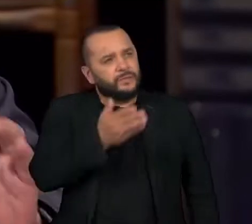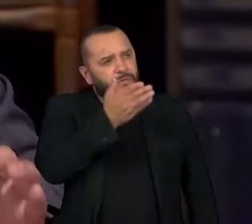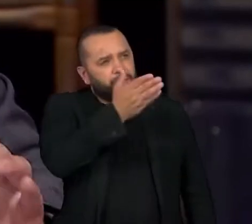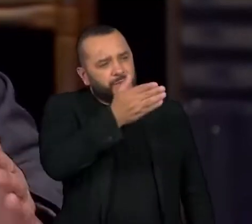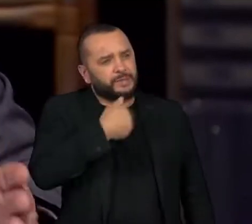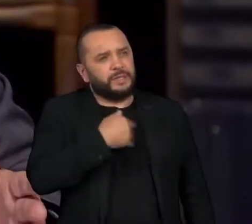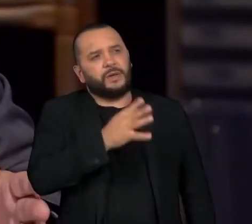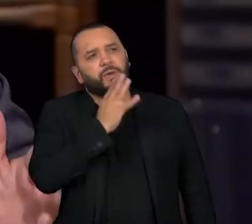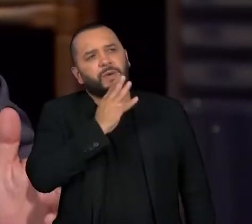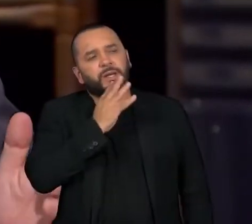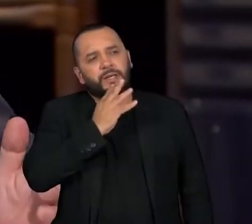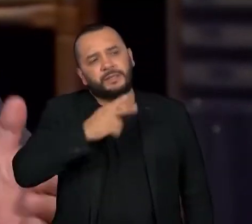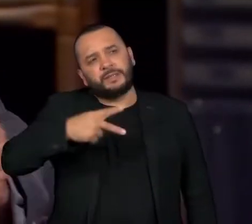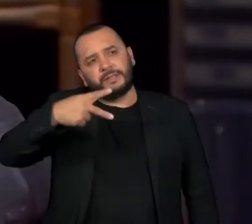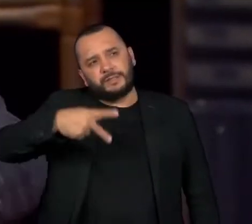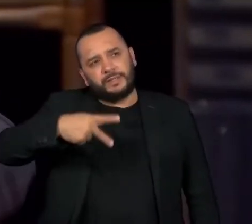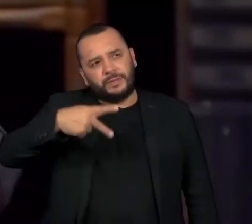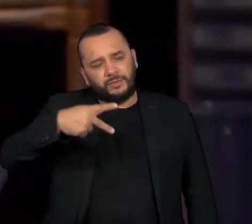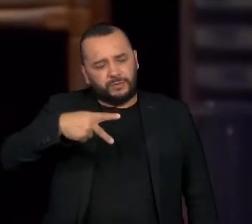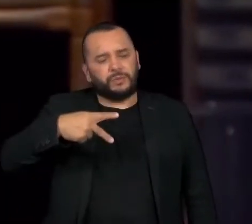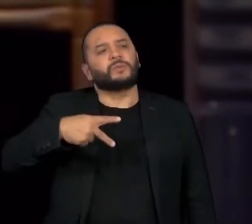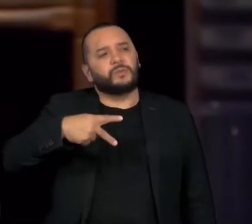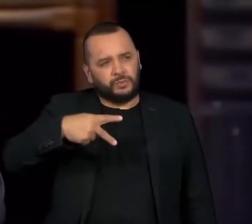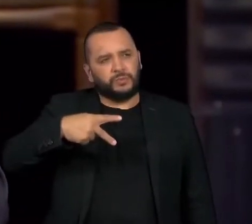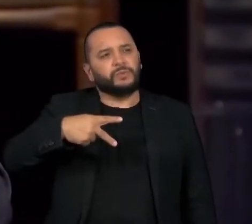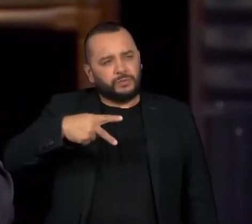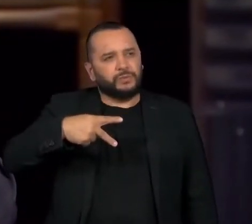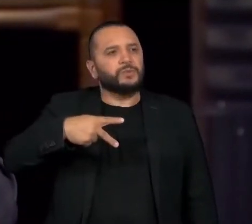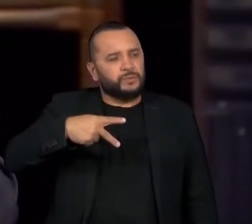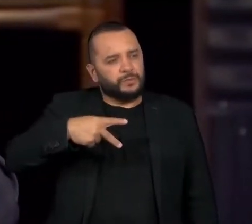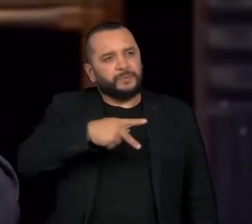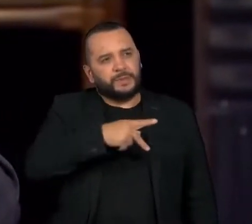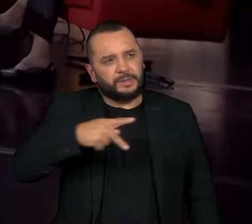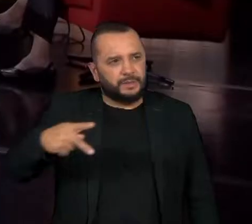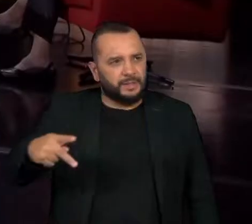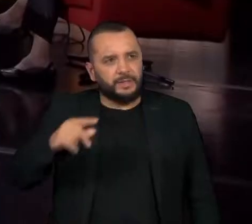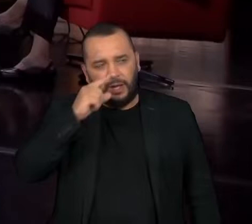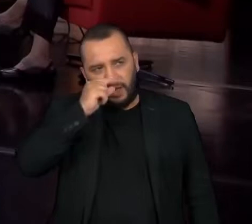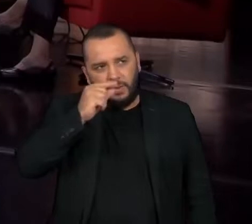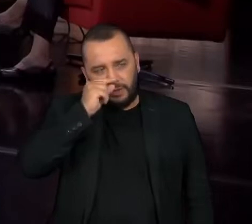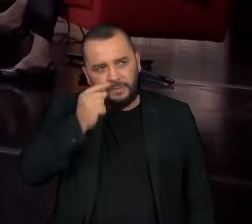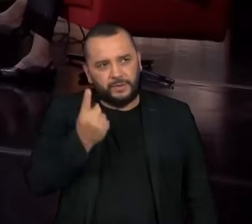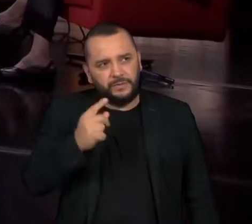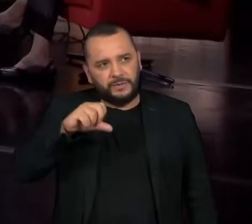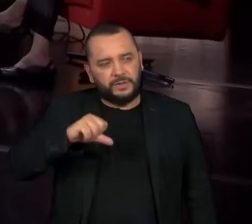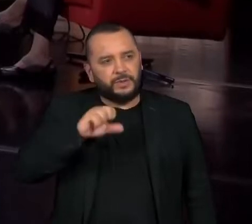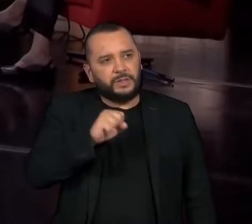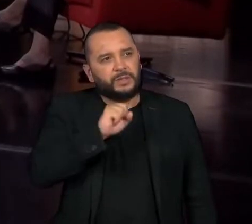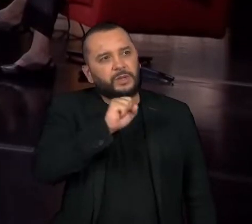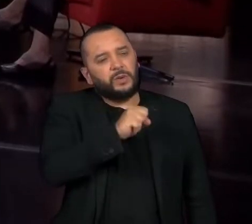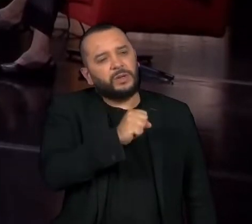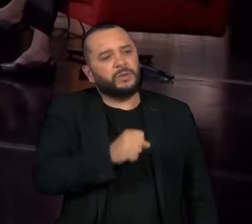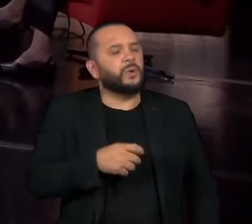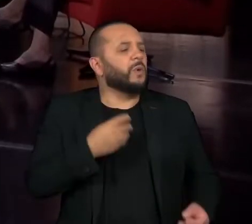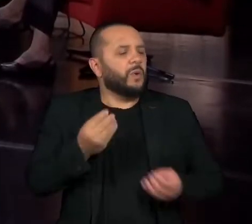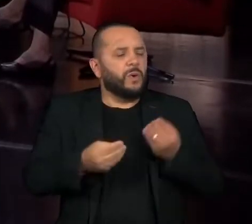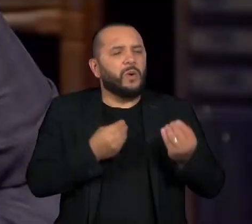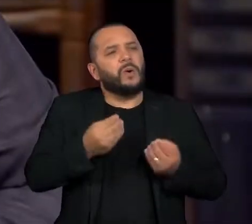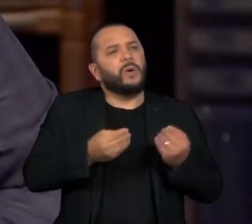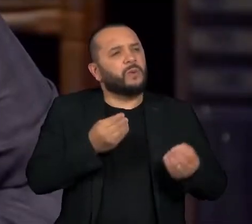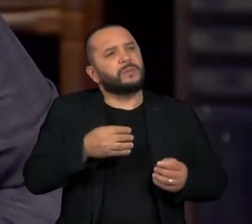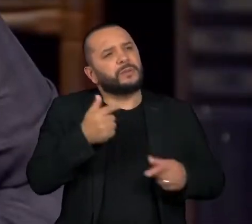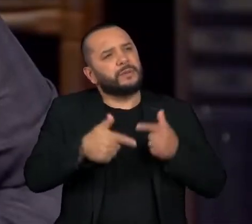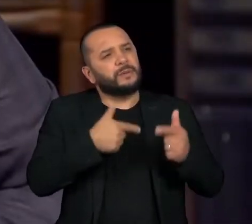se ouvisse atual dele Geraldo Alckmin em 88 que papel que você acha que ele pode ter agora